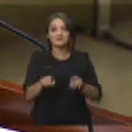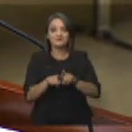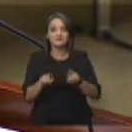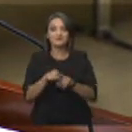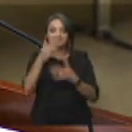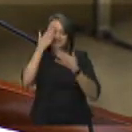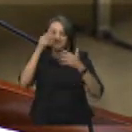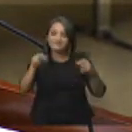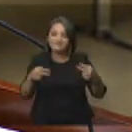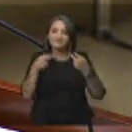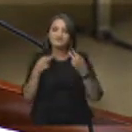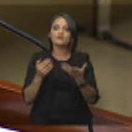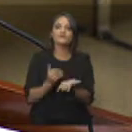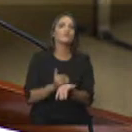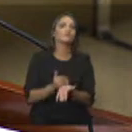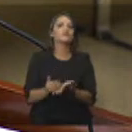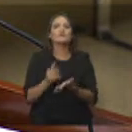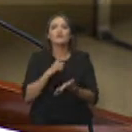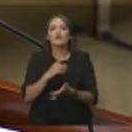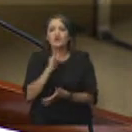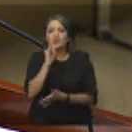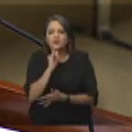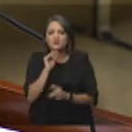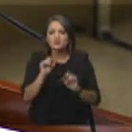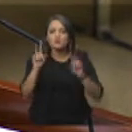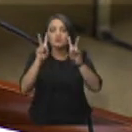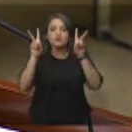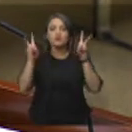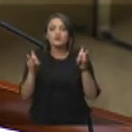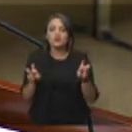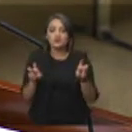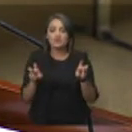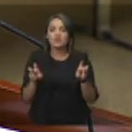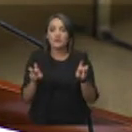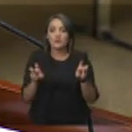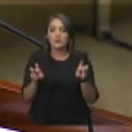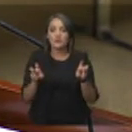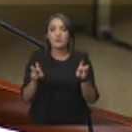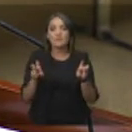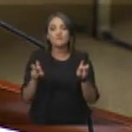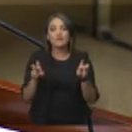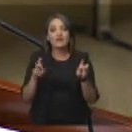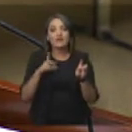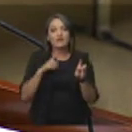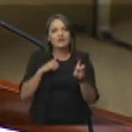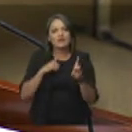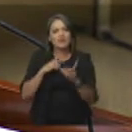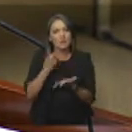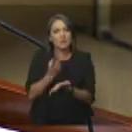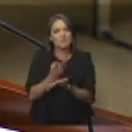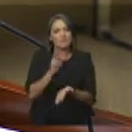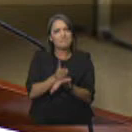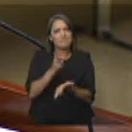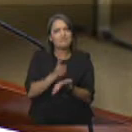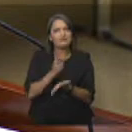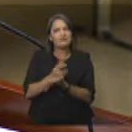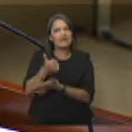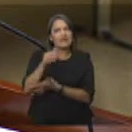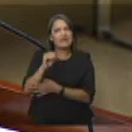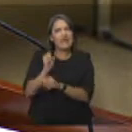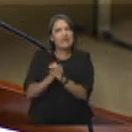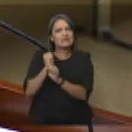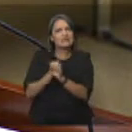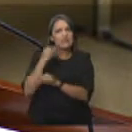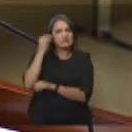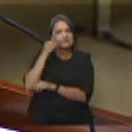eu inicio a título de exemplo com um tema que venho pessoalmente tratando há aproximadamente 10 anos, que